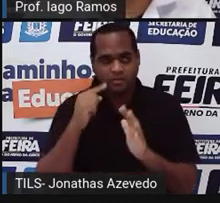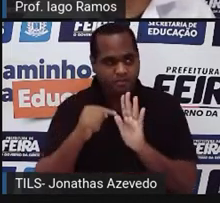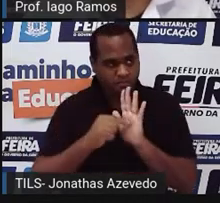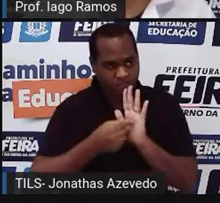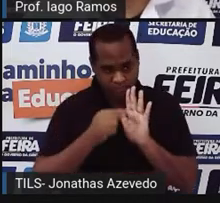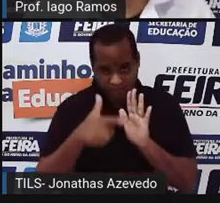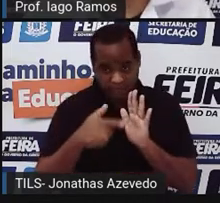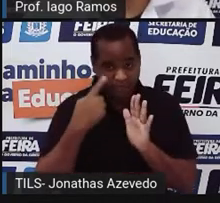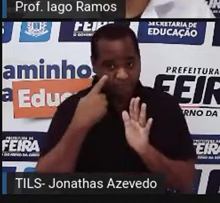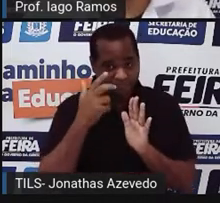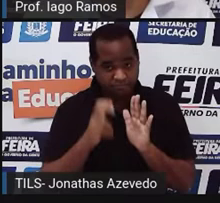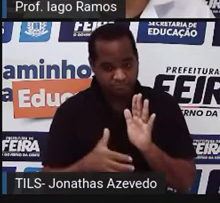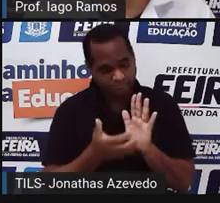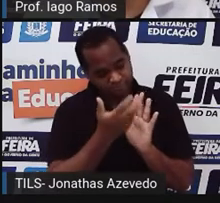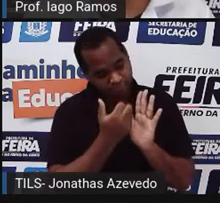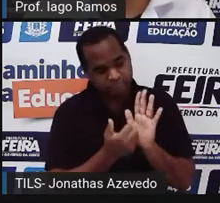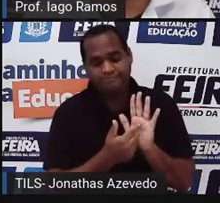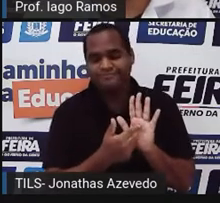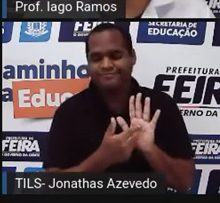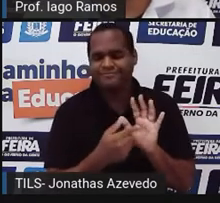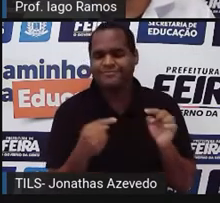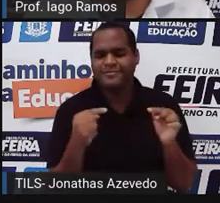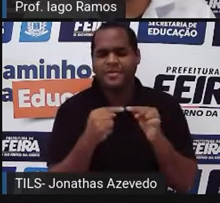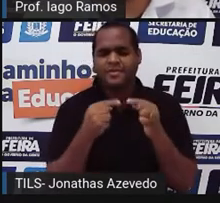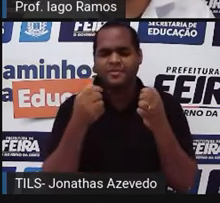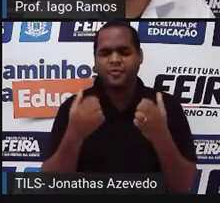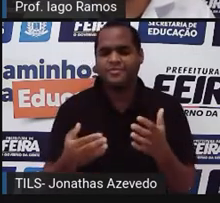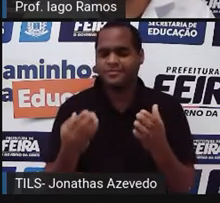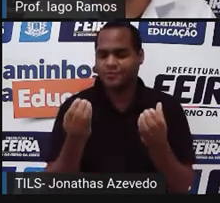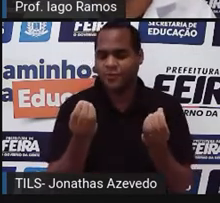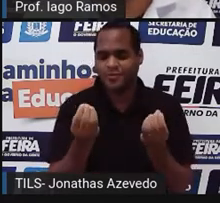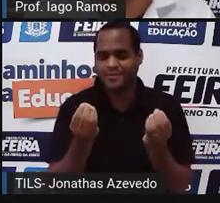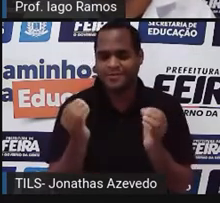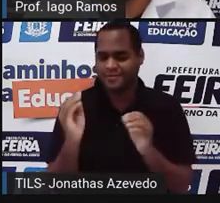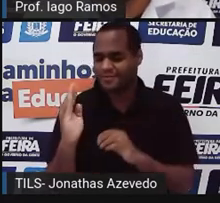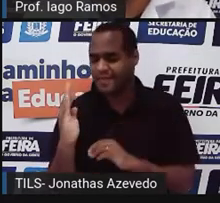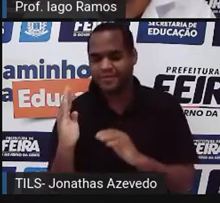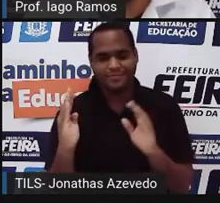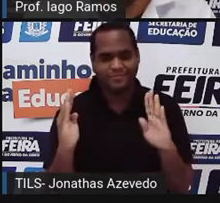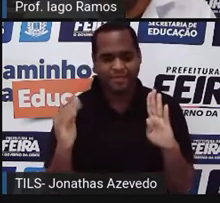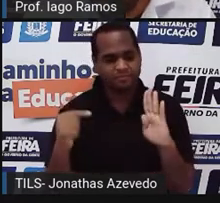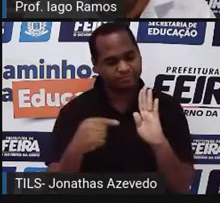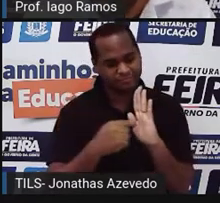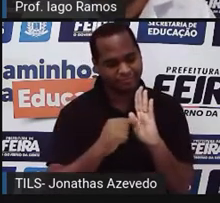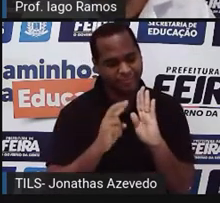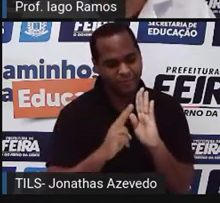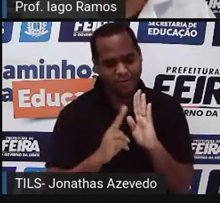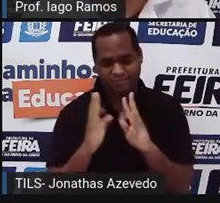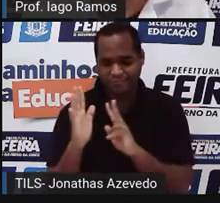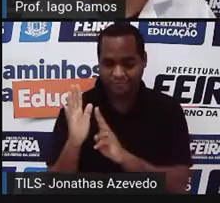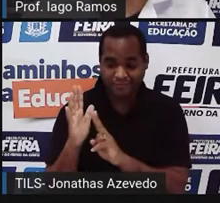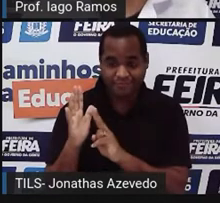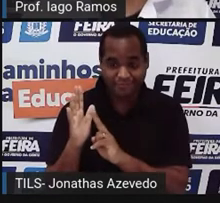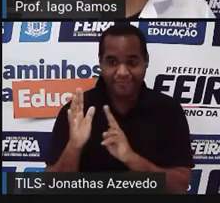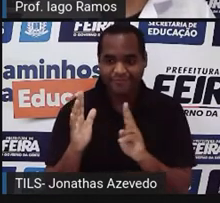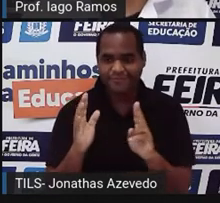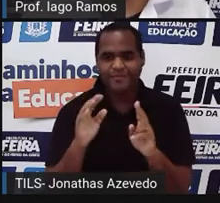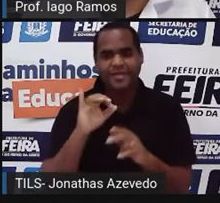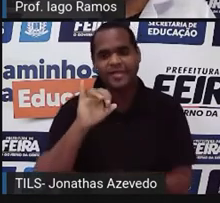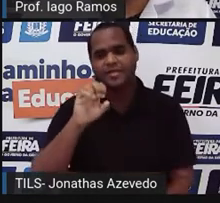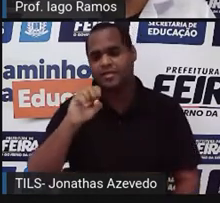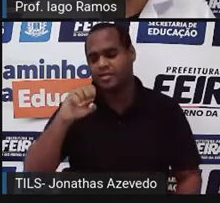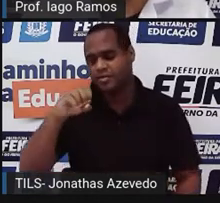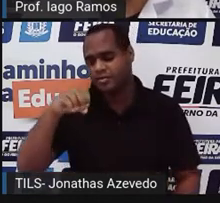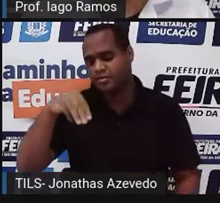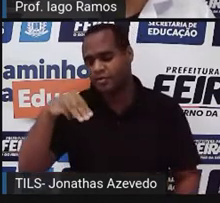da figura funciona como um espelho, tá bom? Beleza? Bom, e a